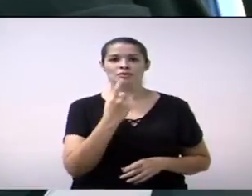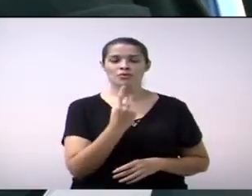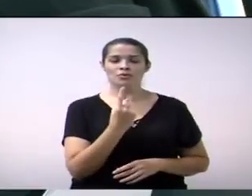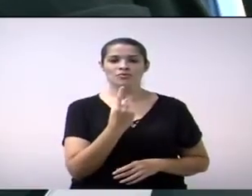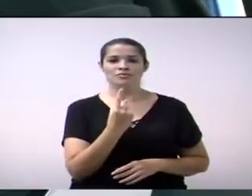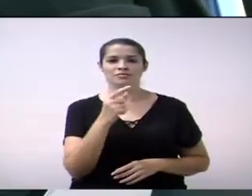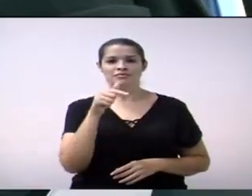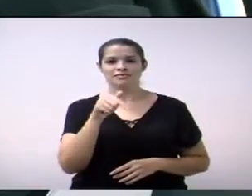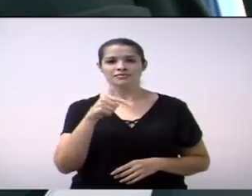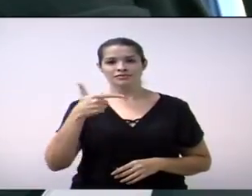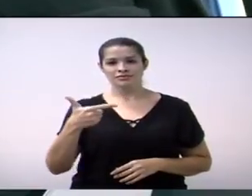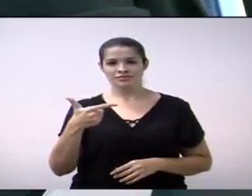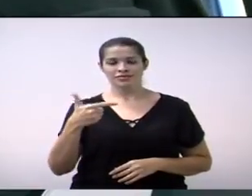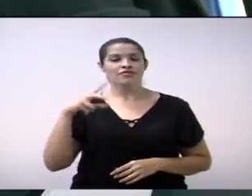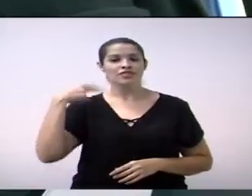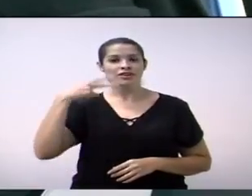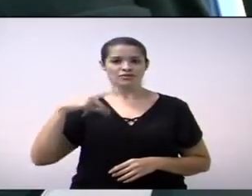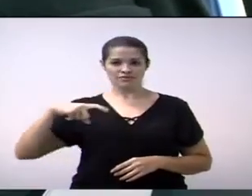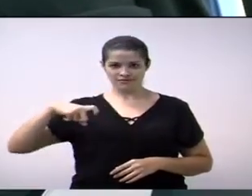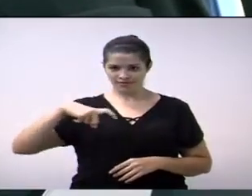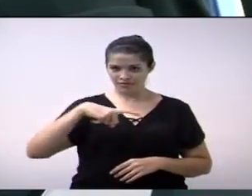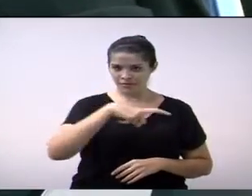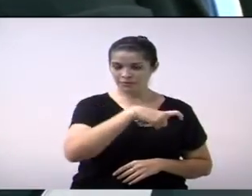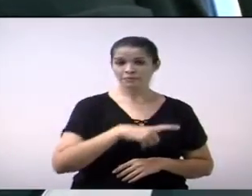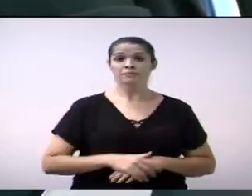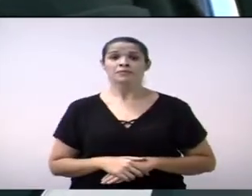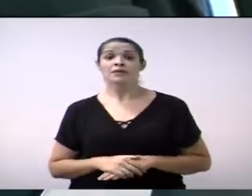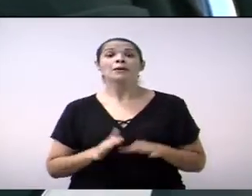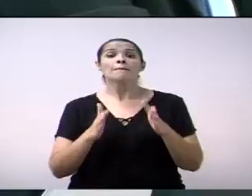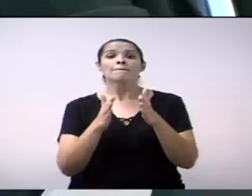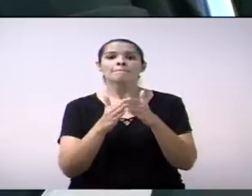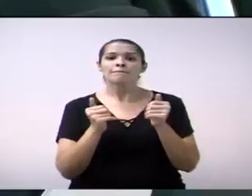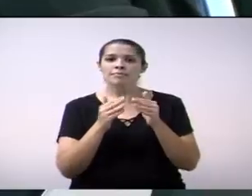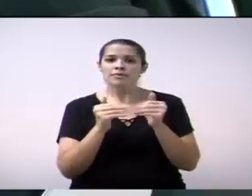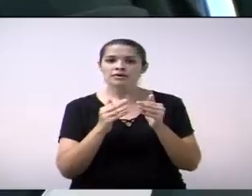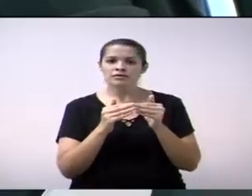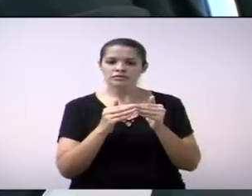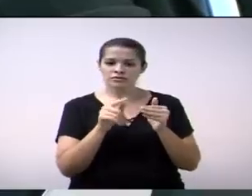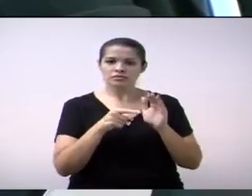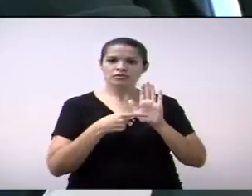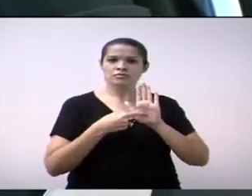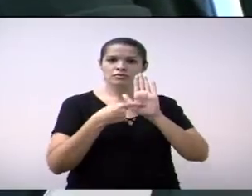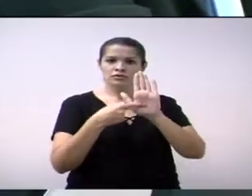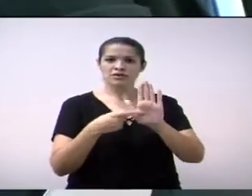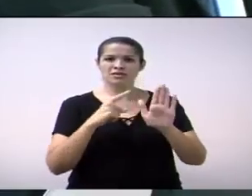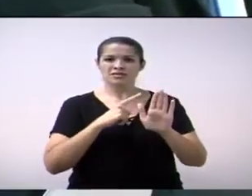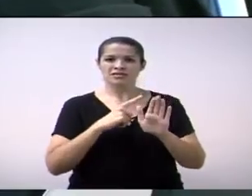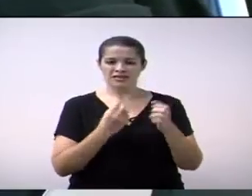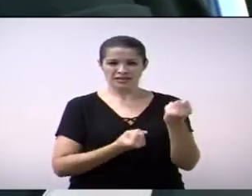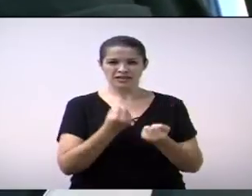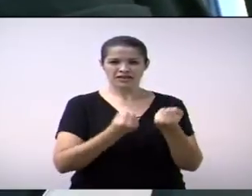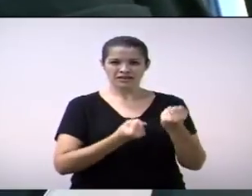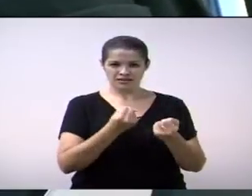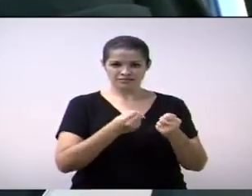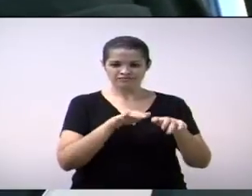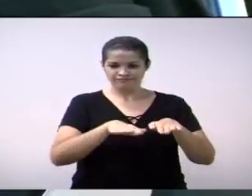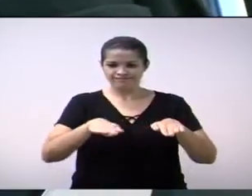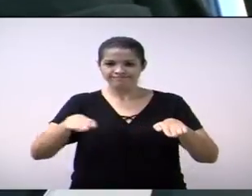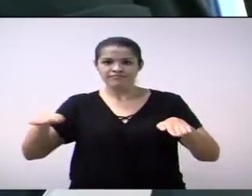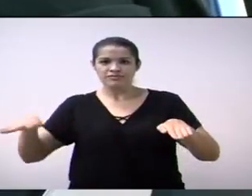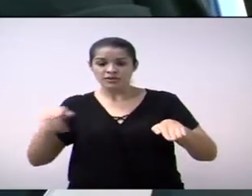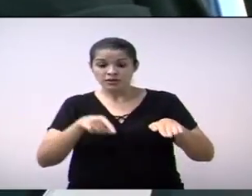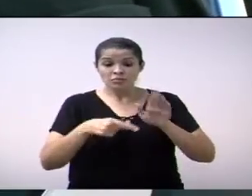vereadora Fábia Ramalho, sugerindo ao executivo a demarcação e identificação de vagas de estacionamentos para idosos